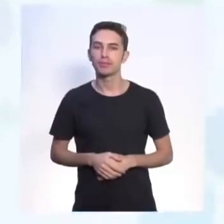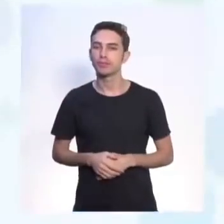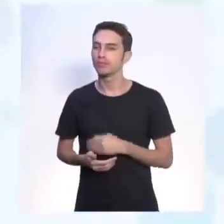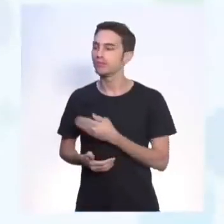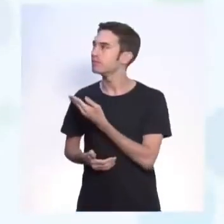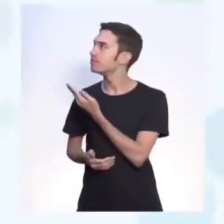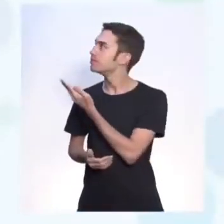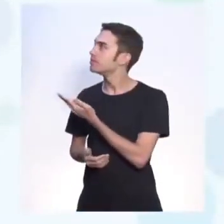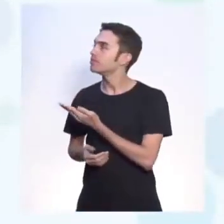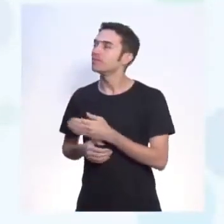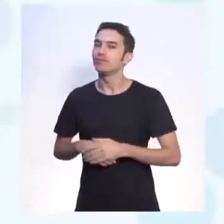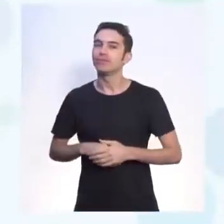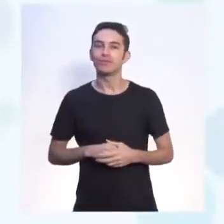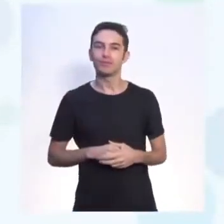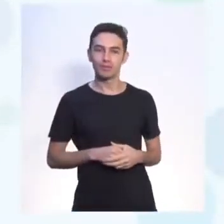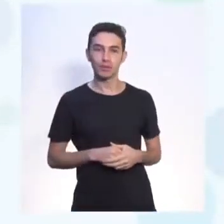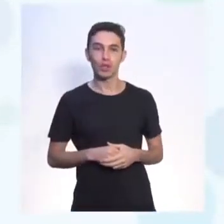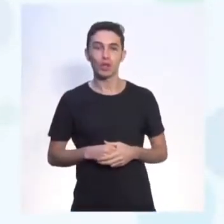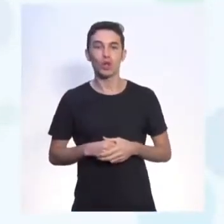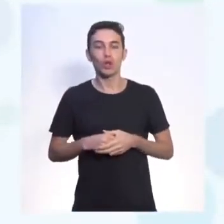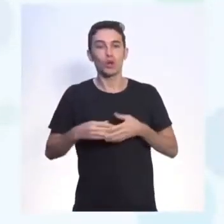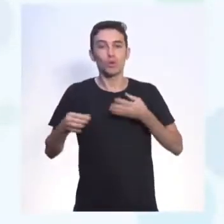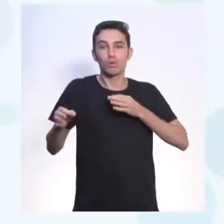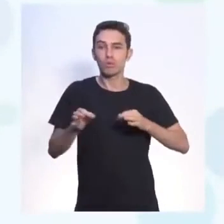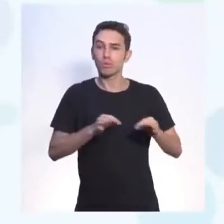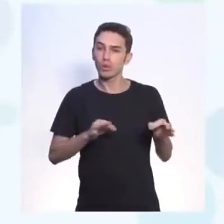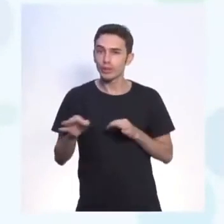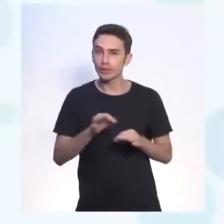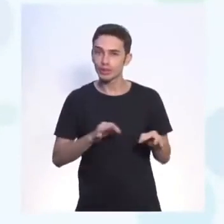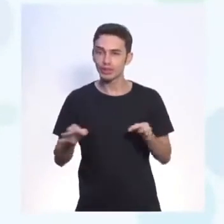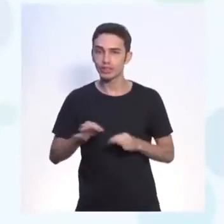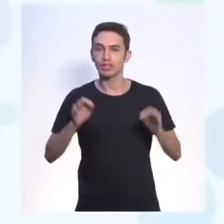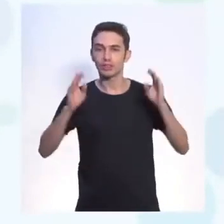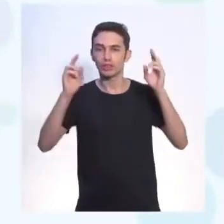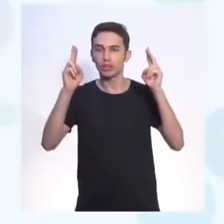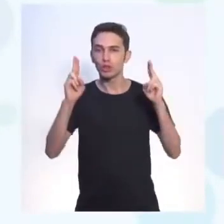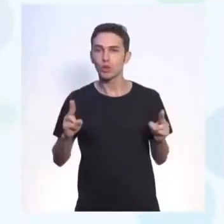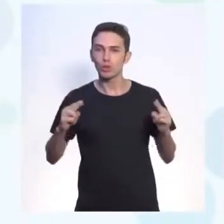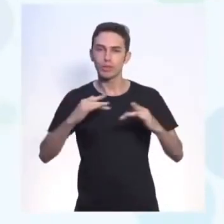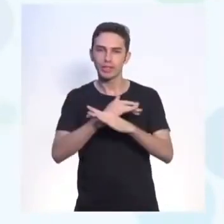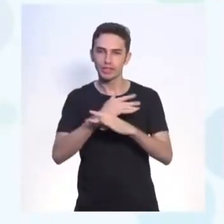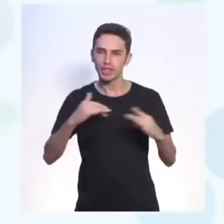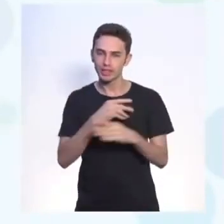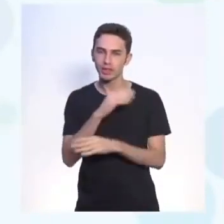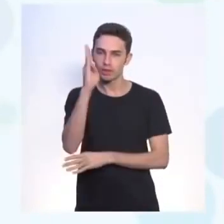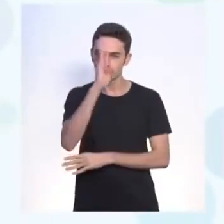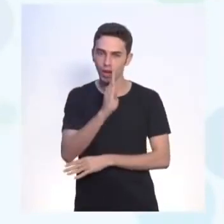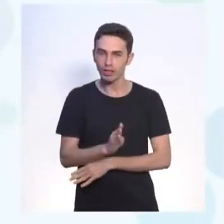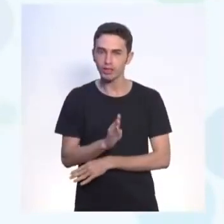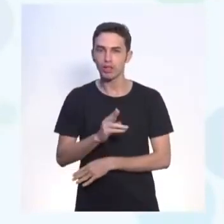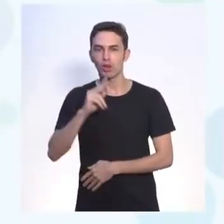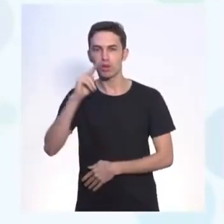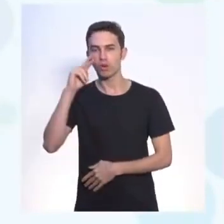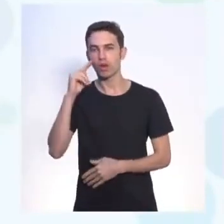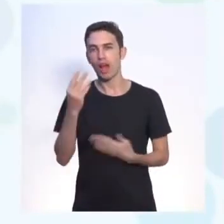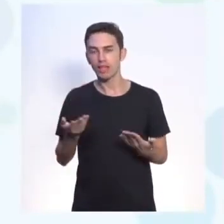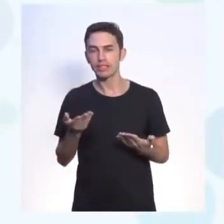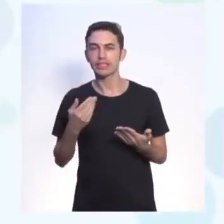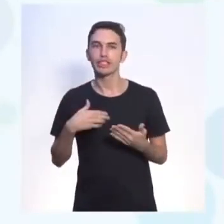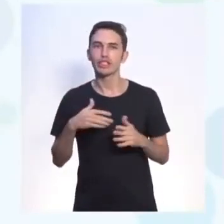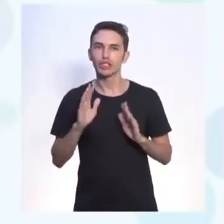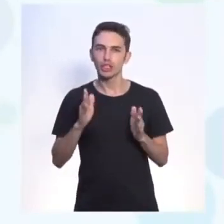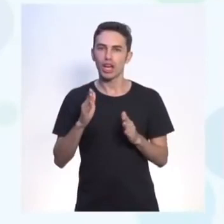Na tela. O tema da aula será hoje o processo de urbanização no Brasil. Nós trabalhamos